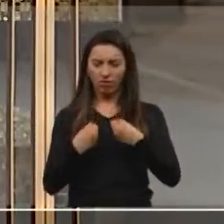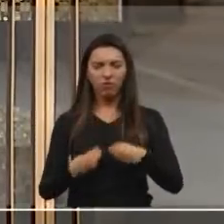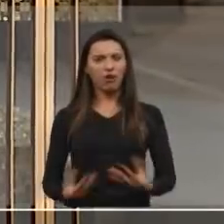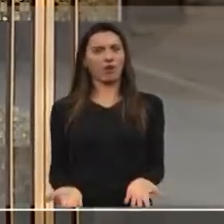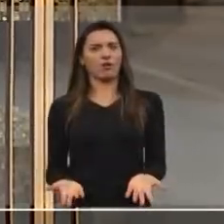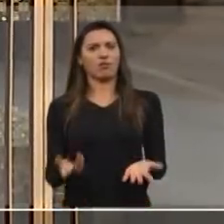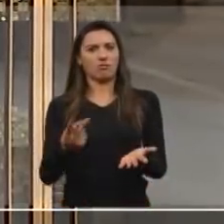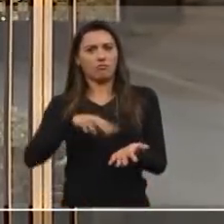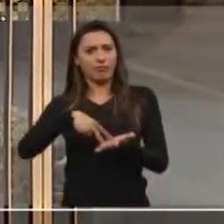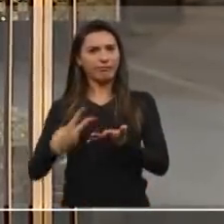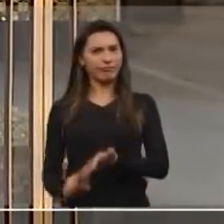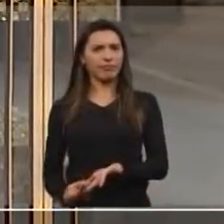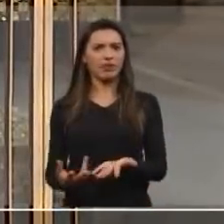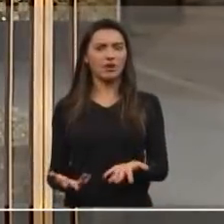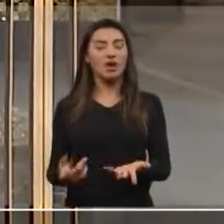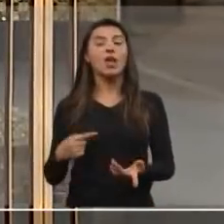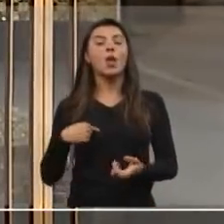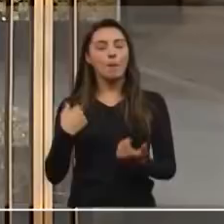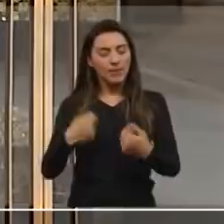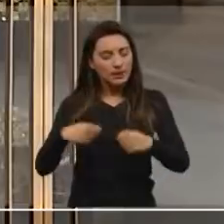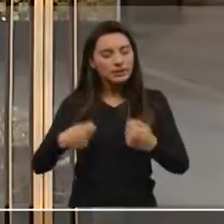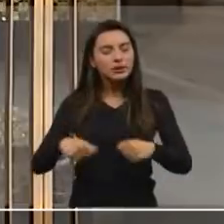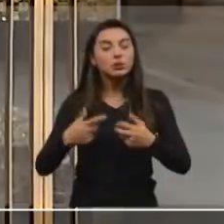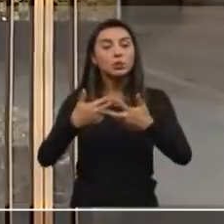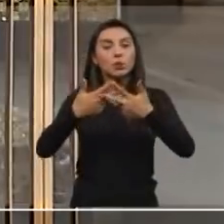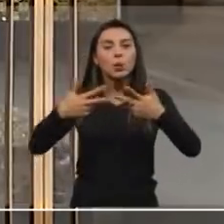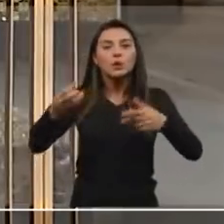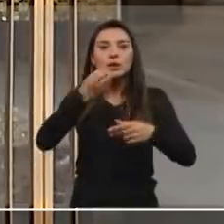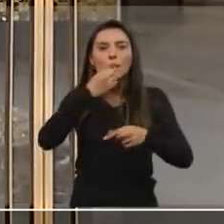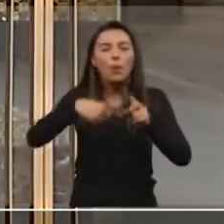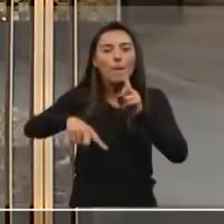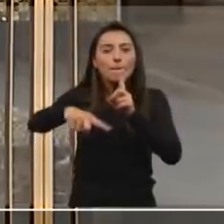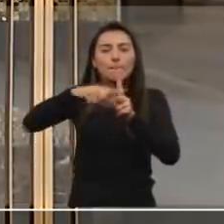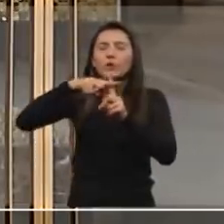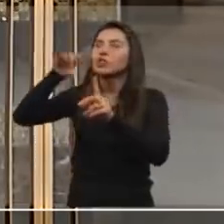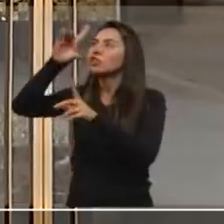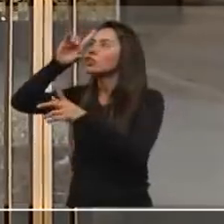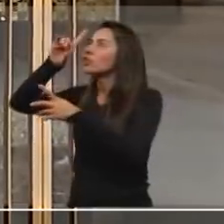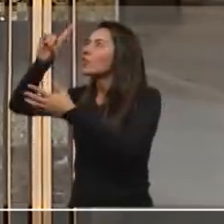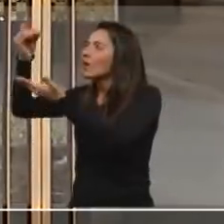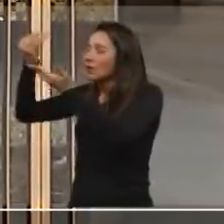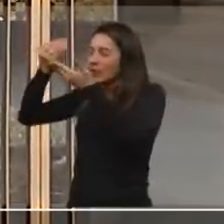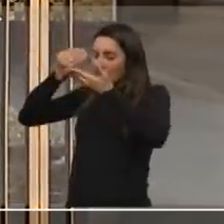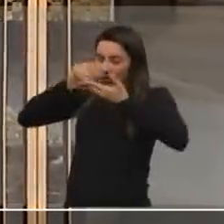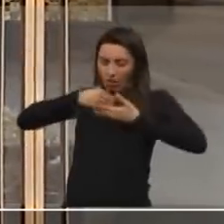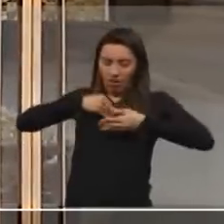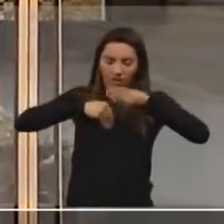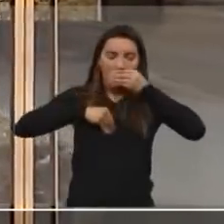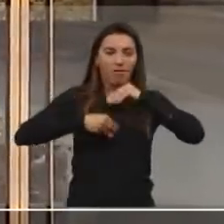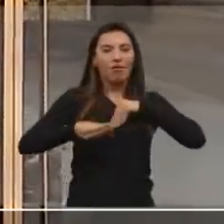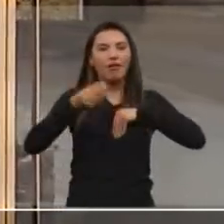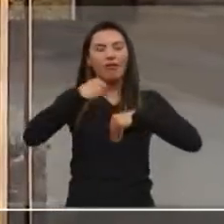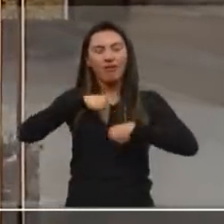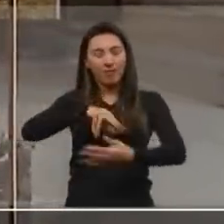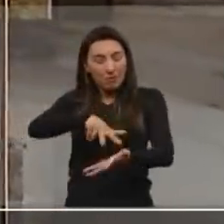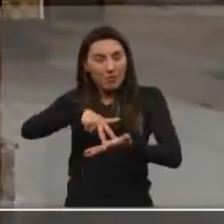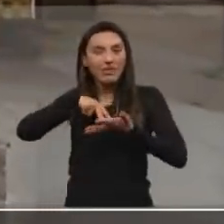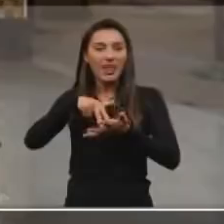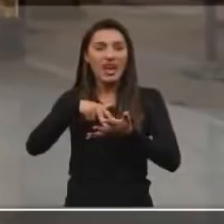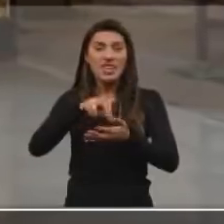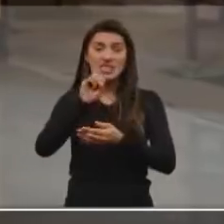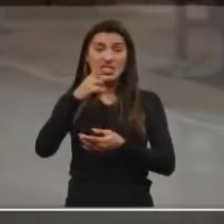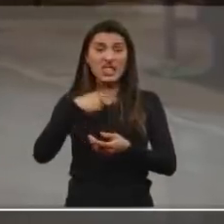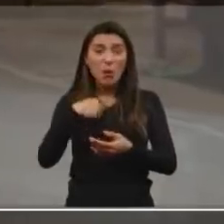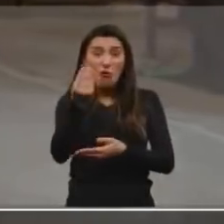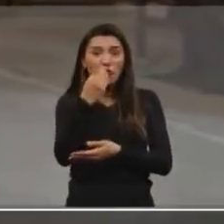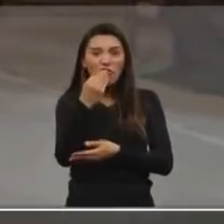tiramos seremos secar e mos na primeira primeiro sol bravo que tiver na primeira tempestade